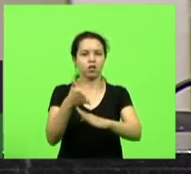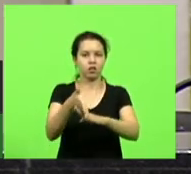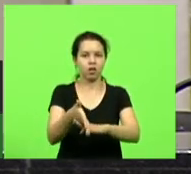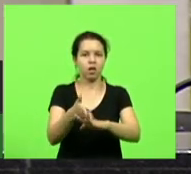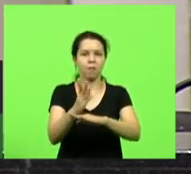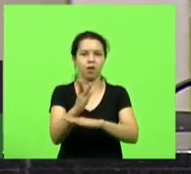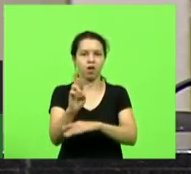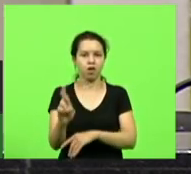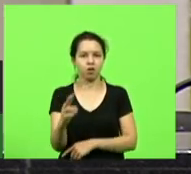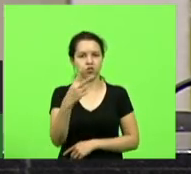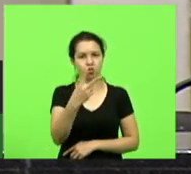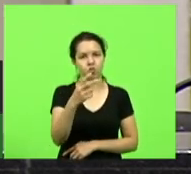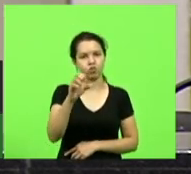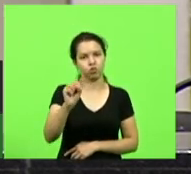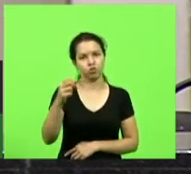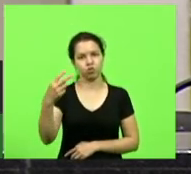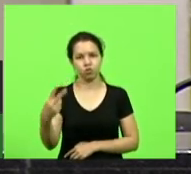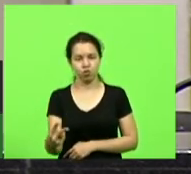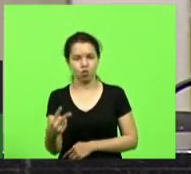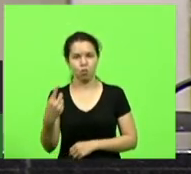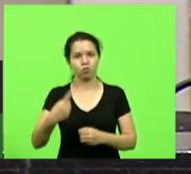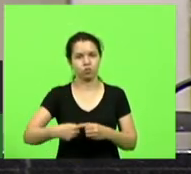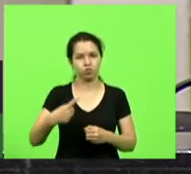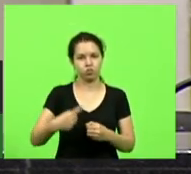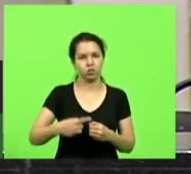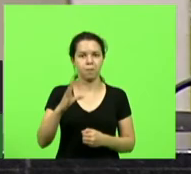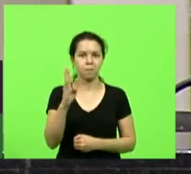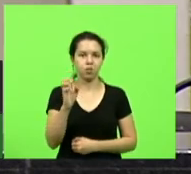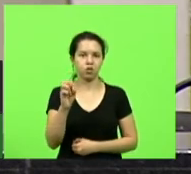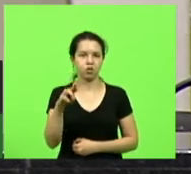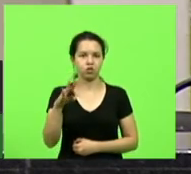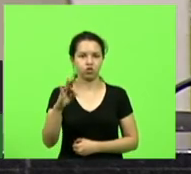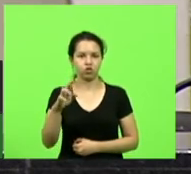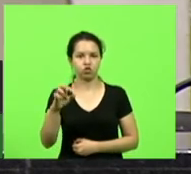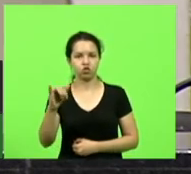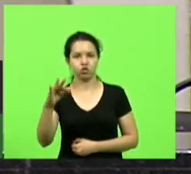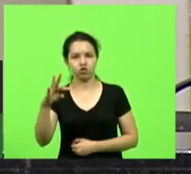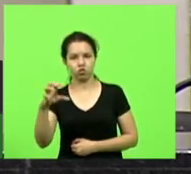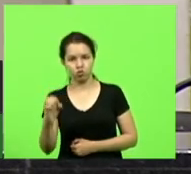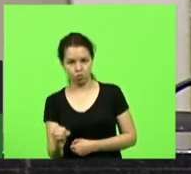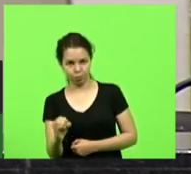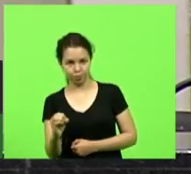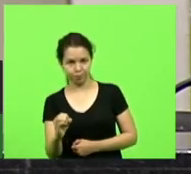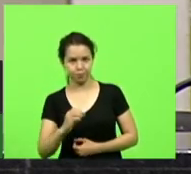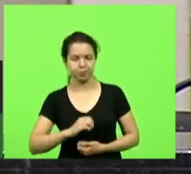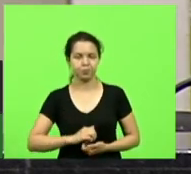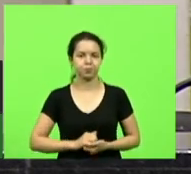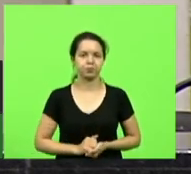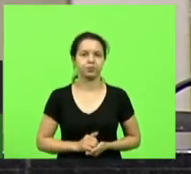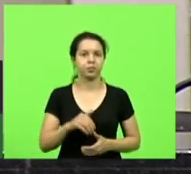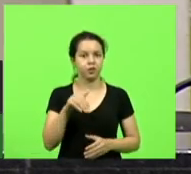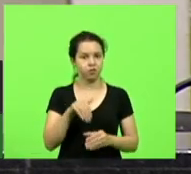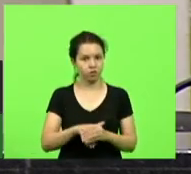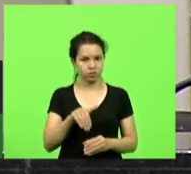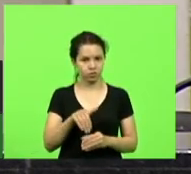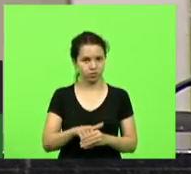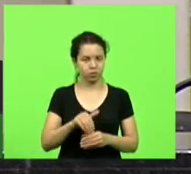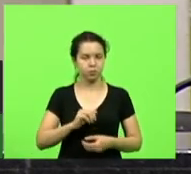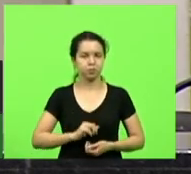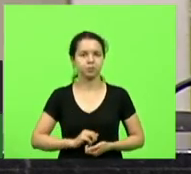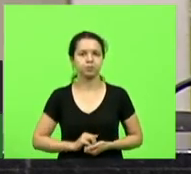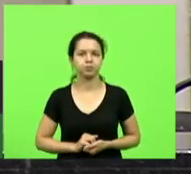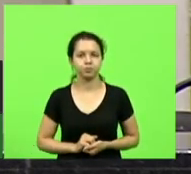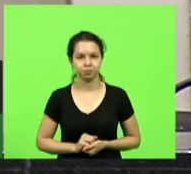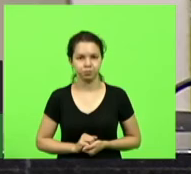BR-282, município de Bom Retiro, via município de Chapadão do Lajeado. Em discussão. Não havendo quem queira discutir, em votação. Deputados que